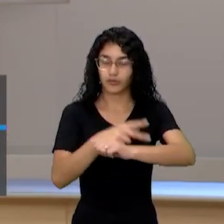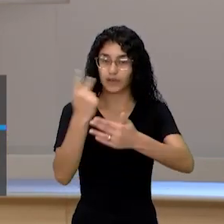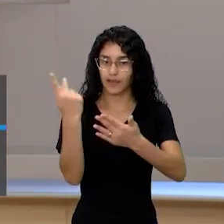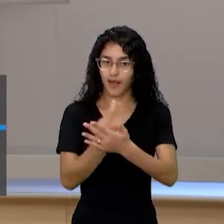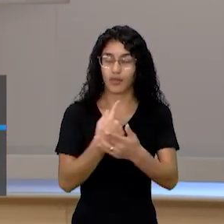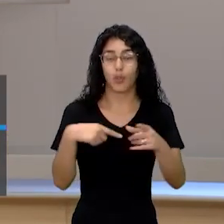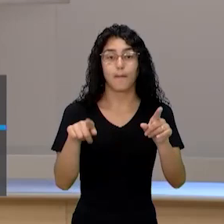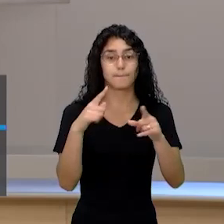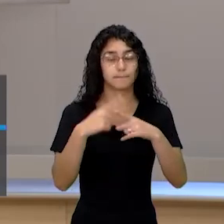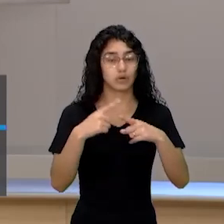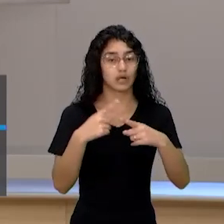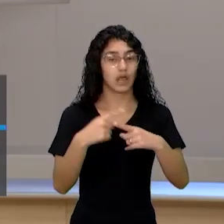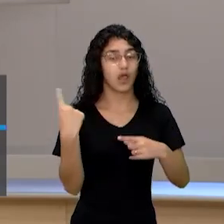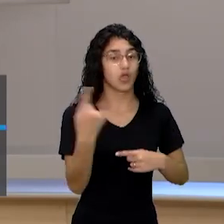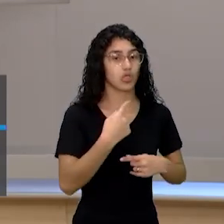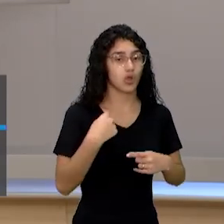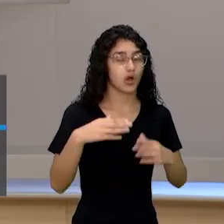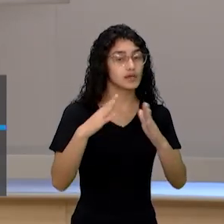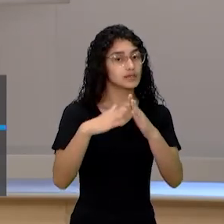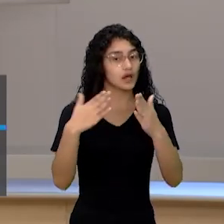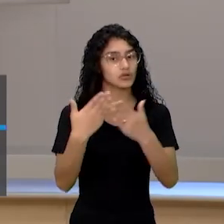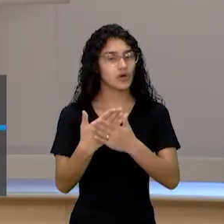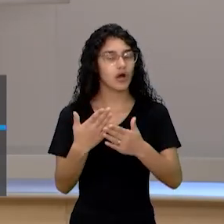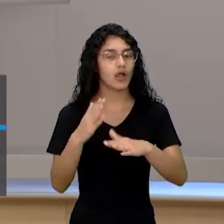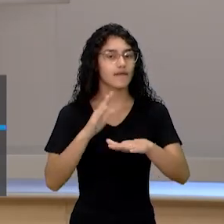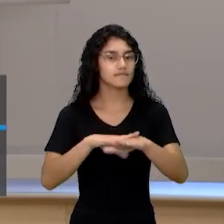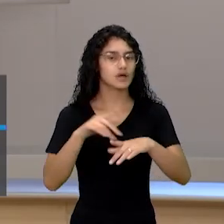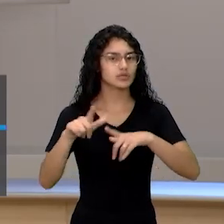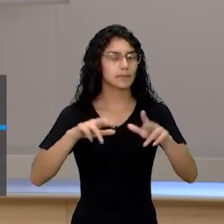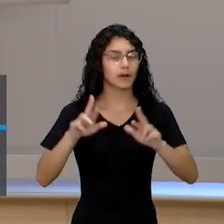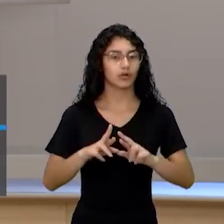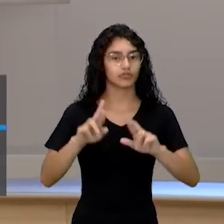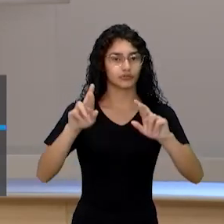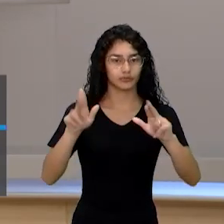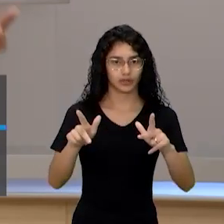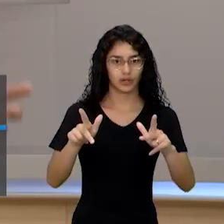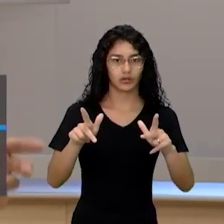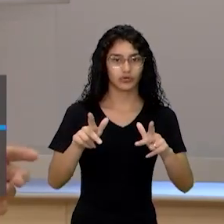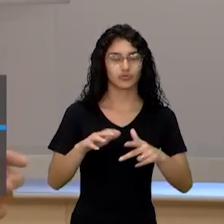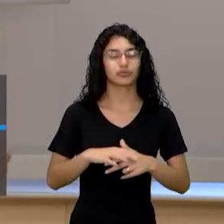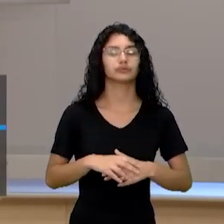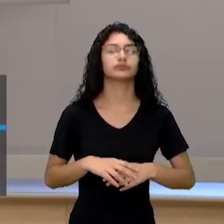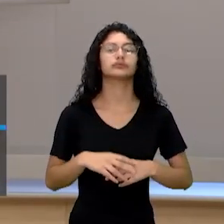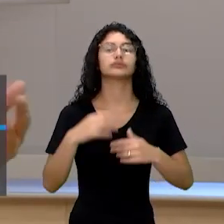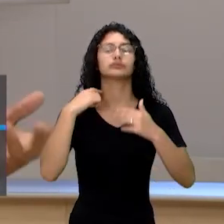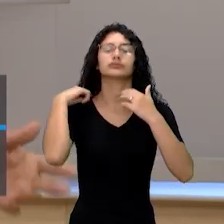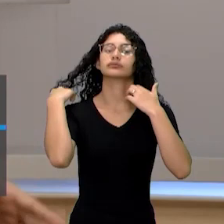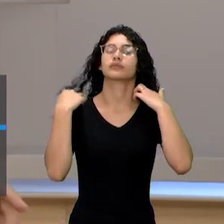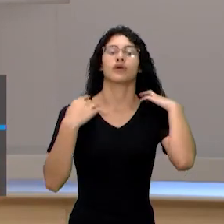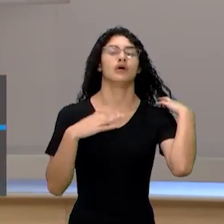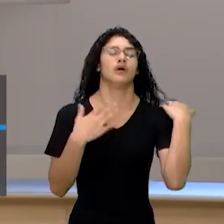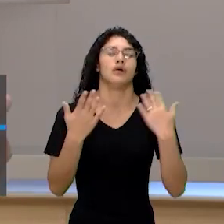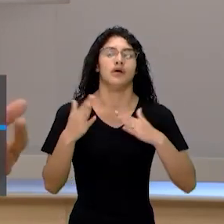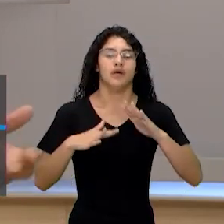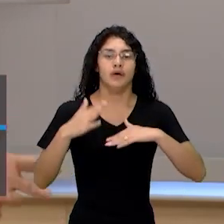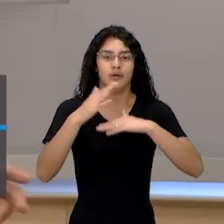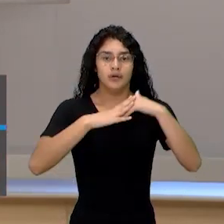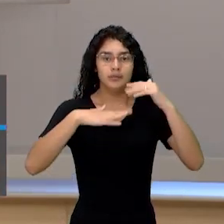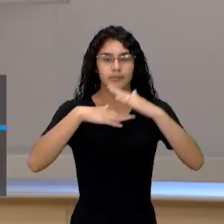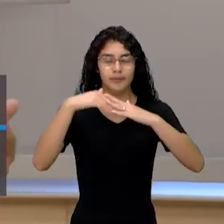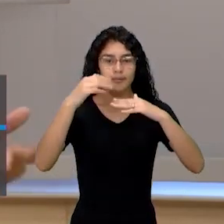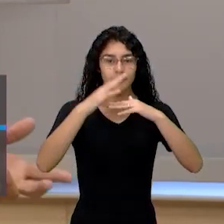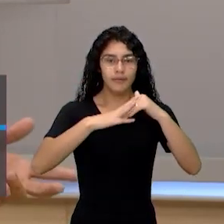trabalho totalmente diferente do que por exemplo, diagnosticado por médicos. Então, mesmo nas altas habilidades,